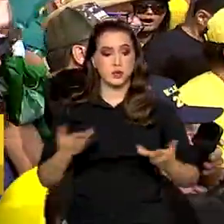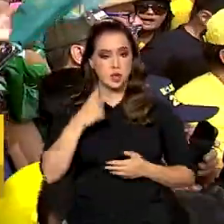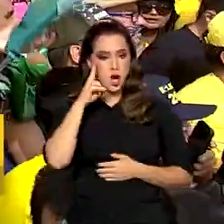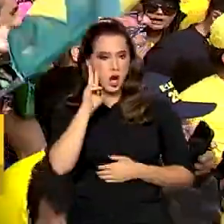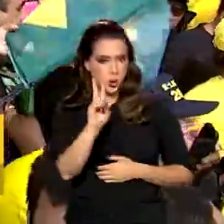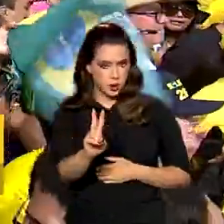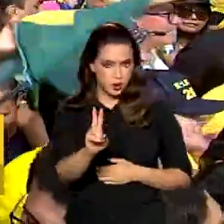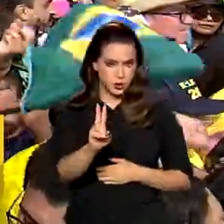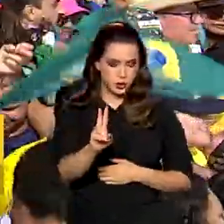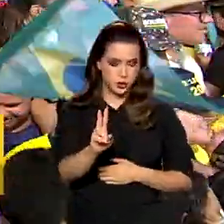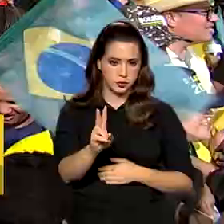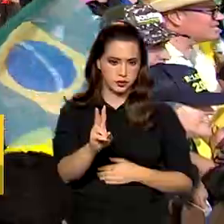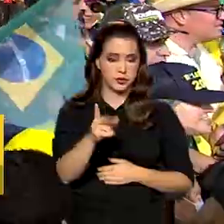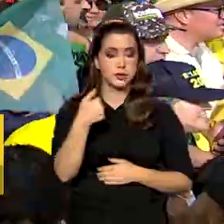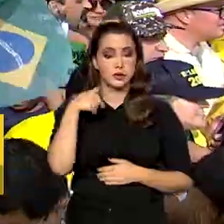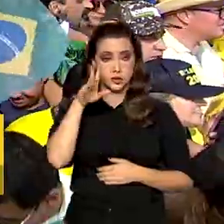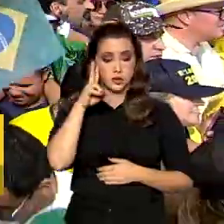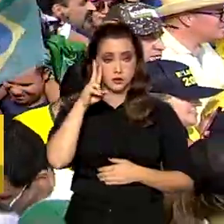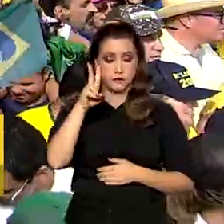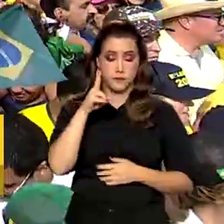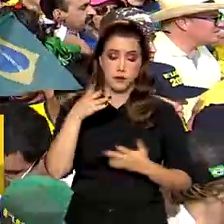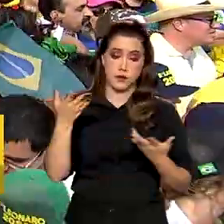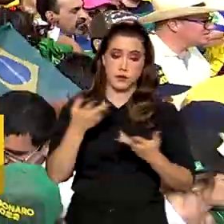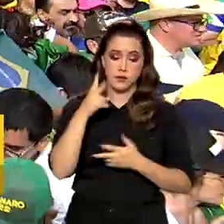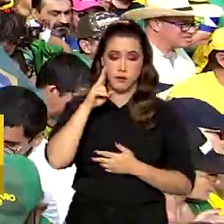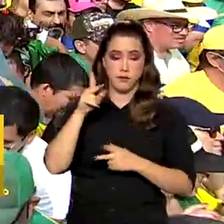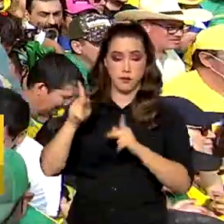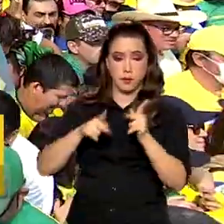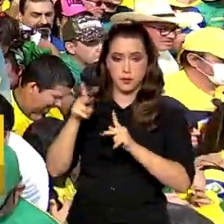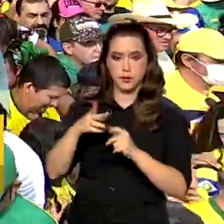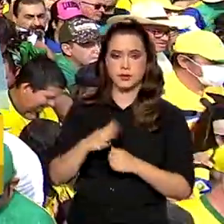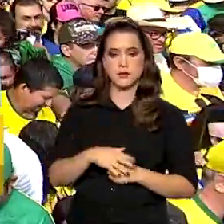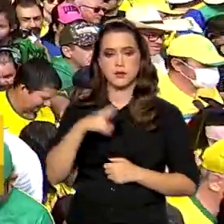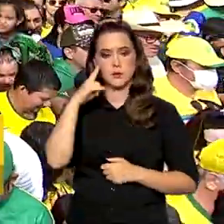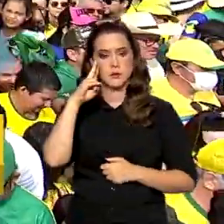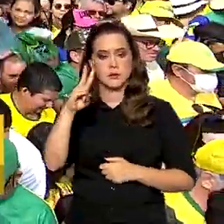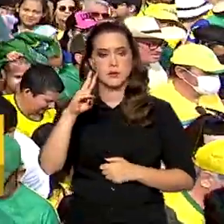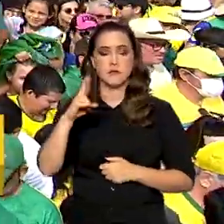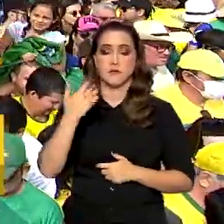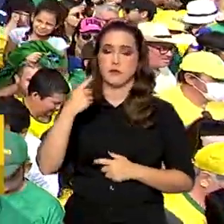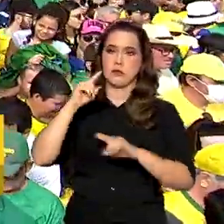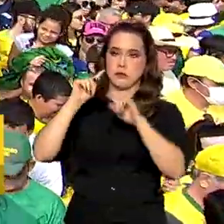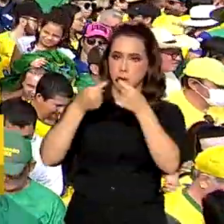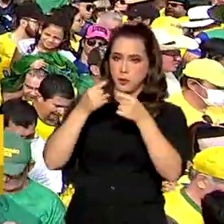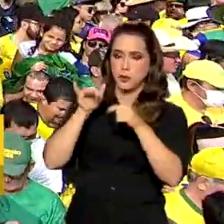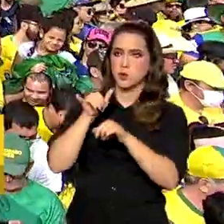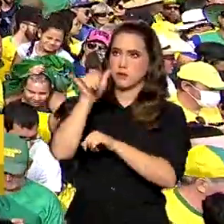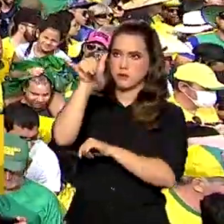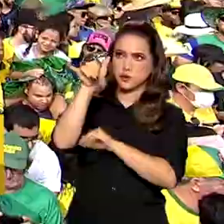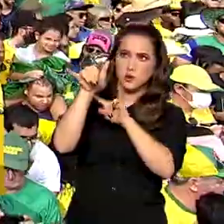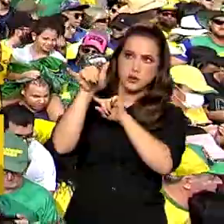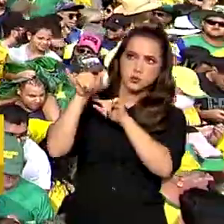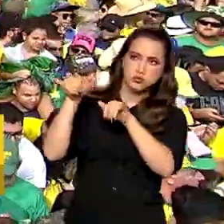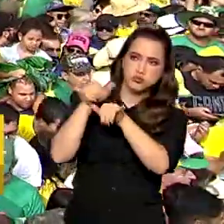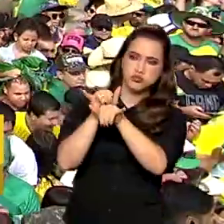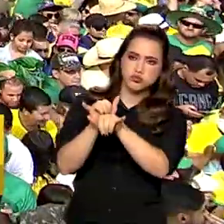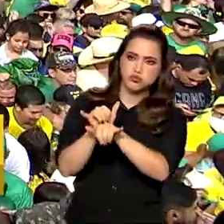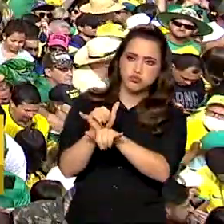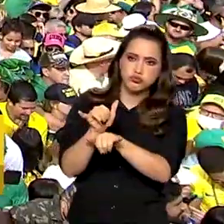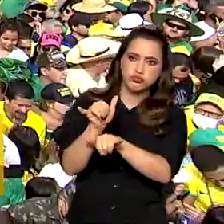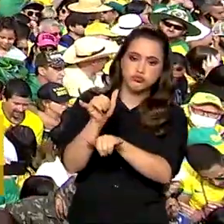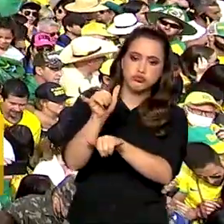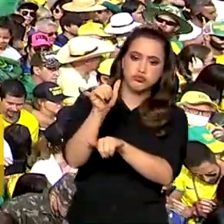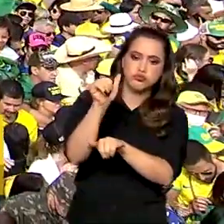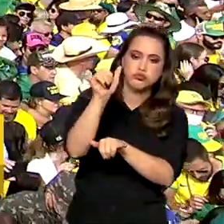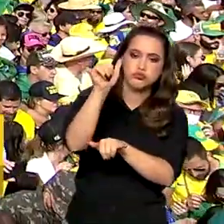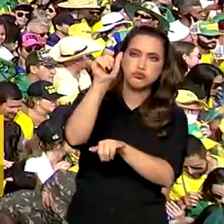posicionando em altitude. Essa fumaça que a esquadrilha coloca, ela foi